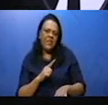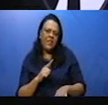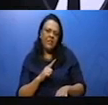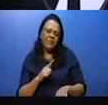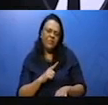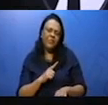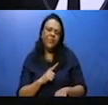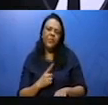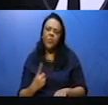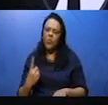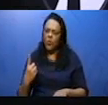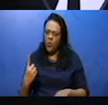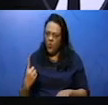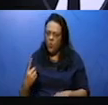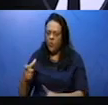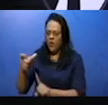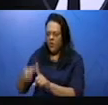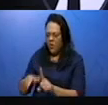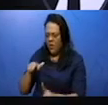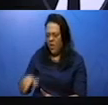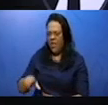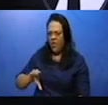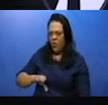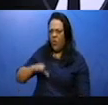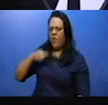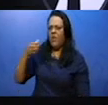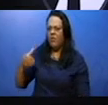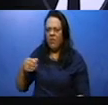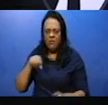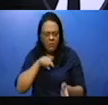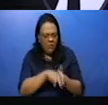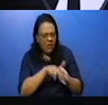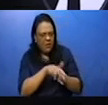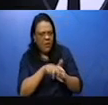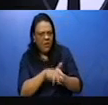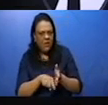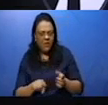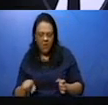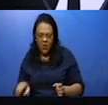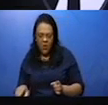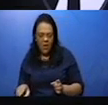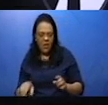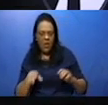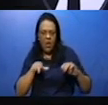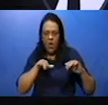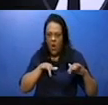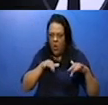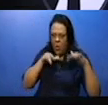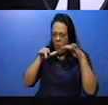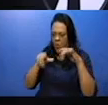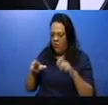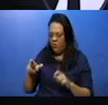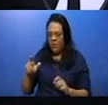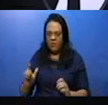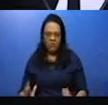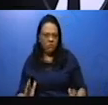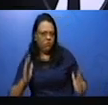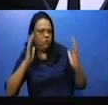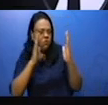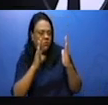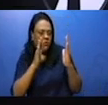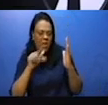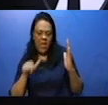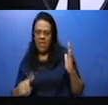corajosa para investigar ou para enfrentar o antagonista, que no caso seria o monstro, ou o fantasma, o vampiro. Então tem que